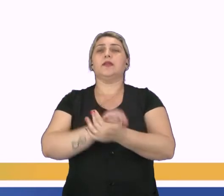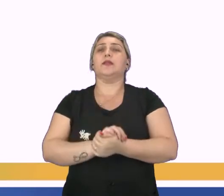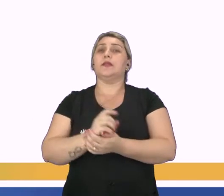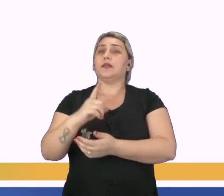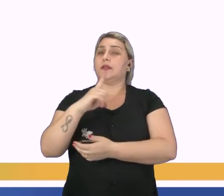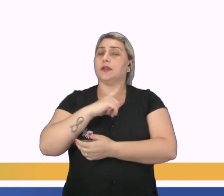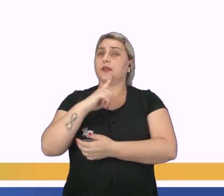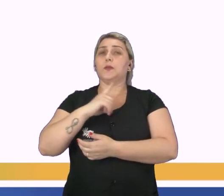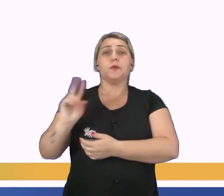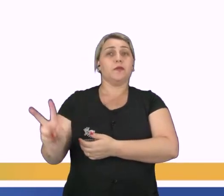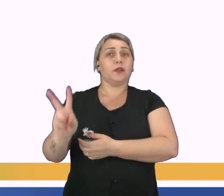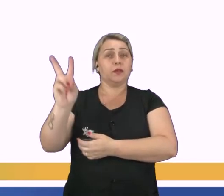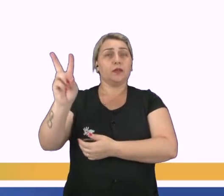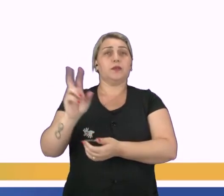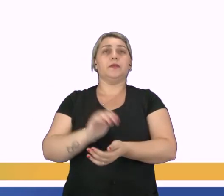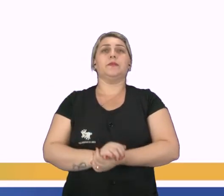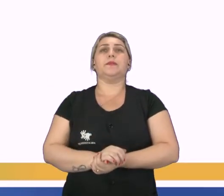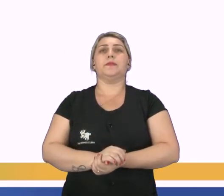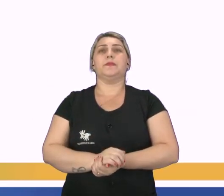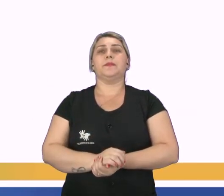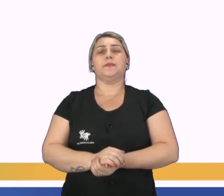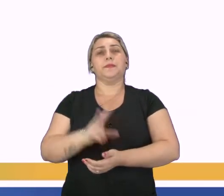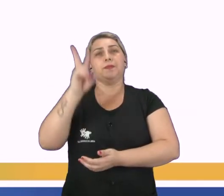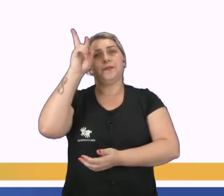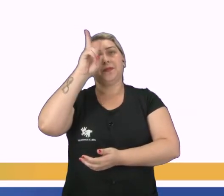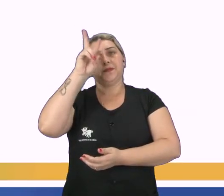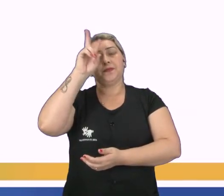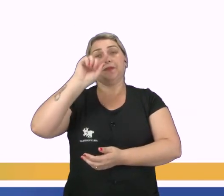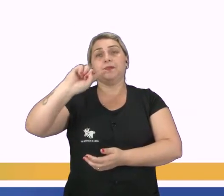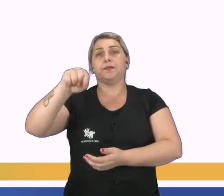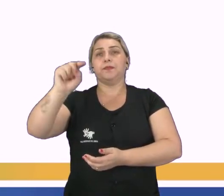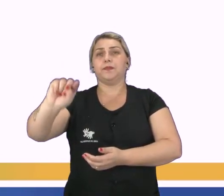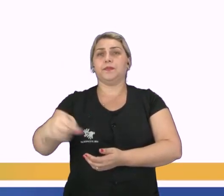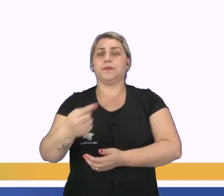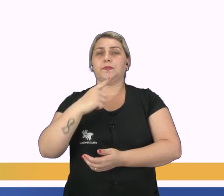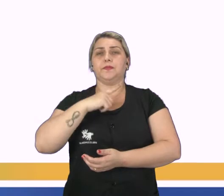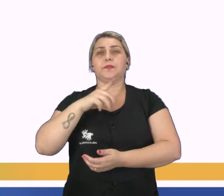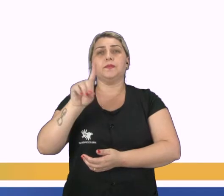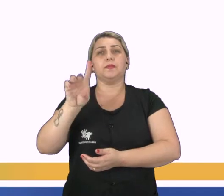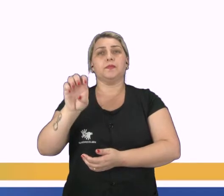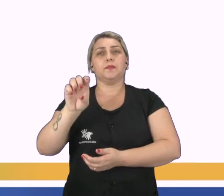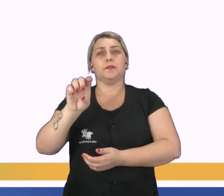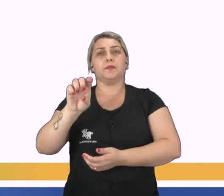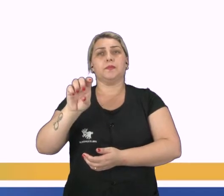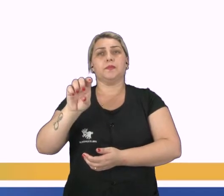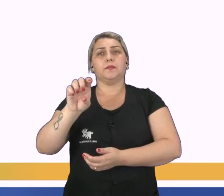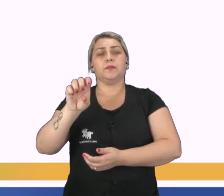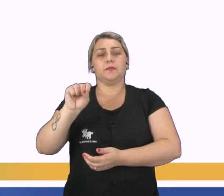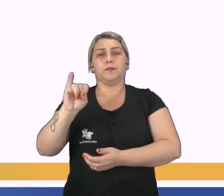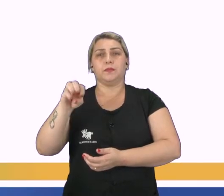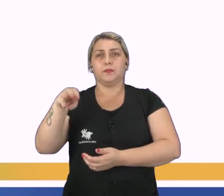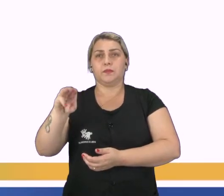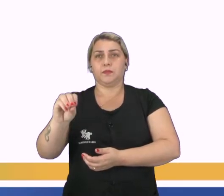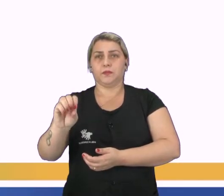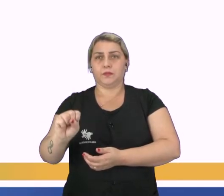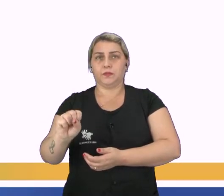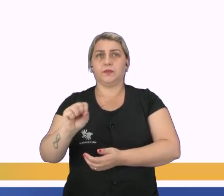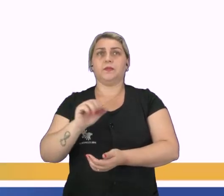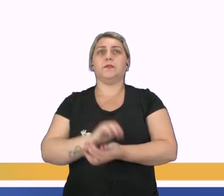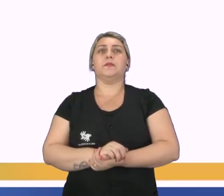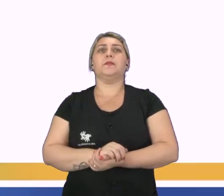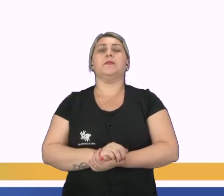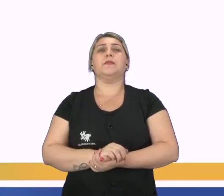posição, nós temos os valores, né? Então, lembre, depois da vírgula, nós temos os décimos, os centésimos e os milésimos.